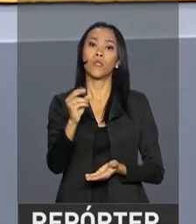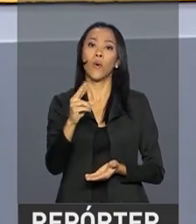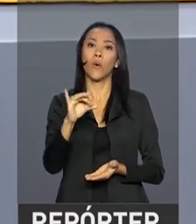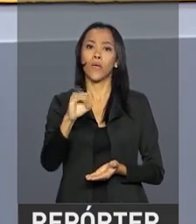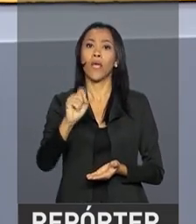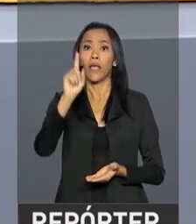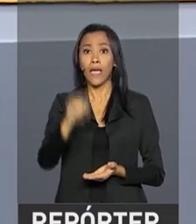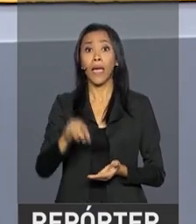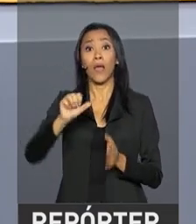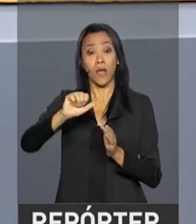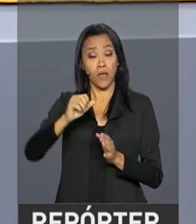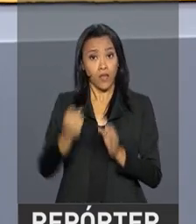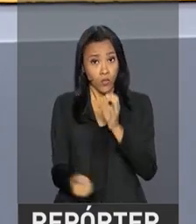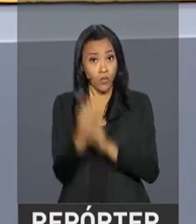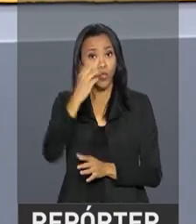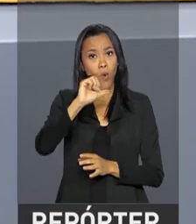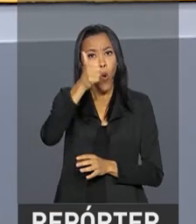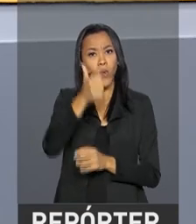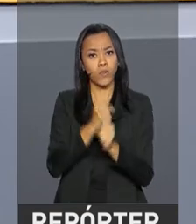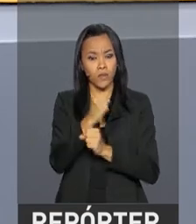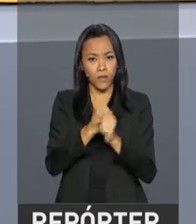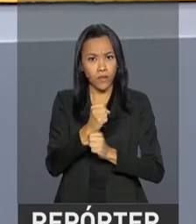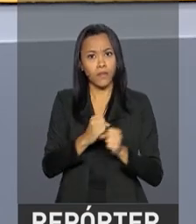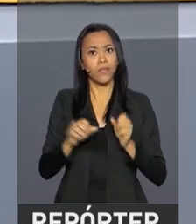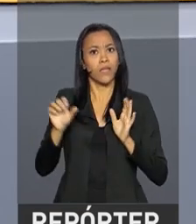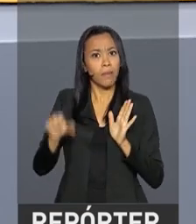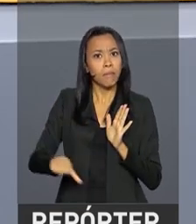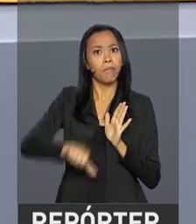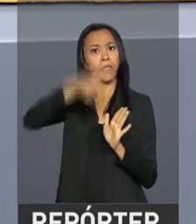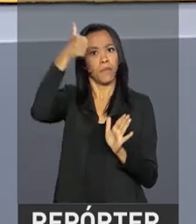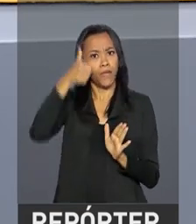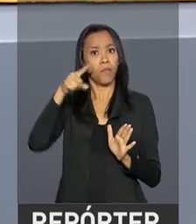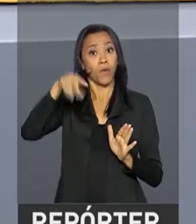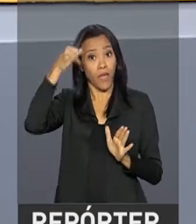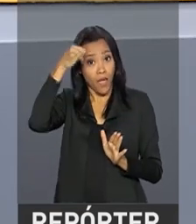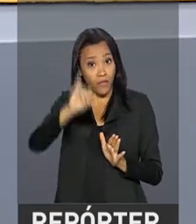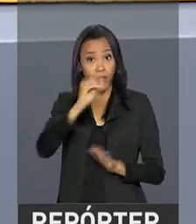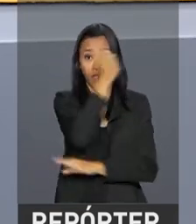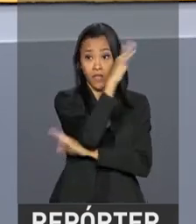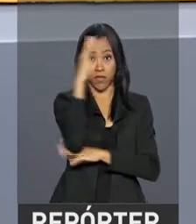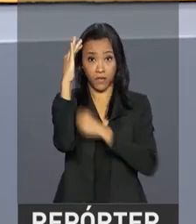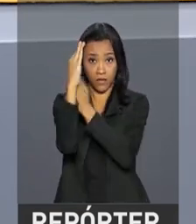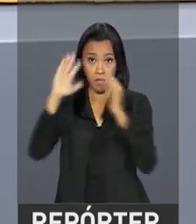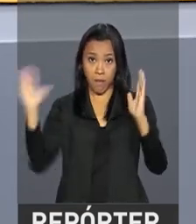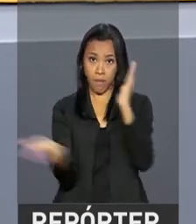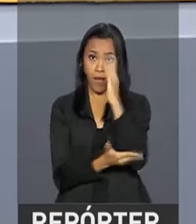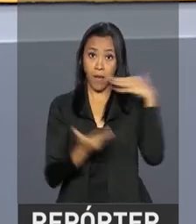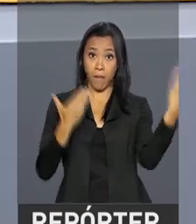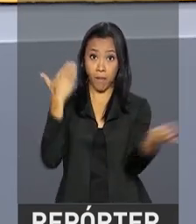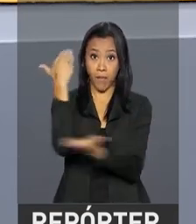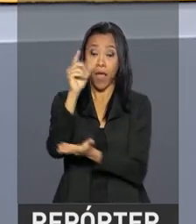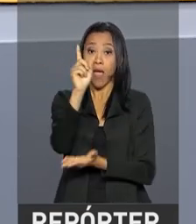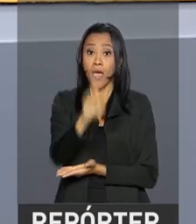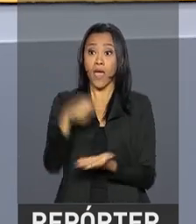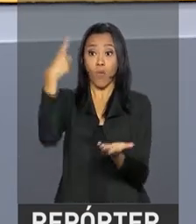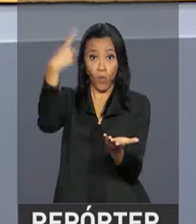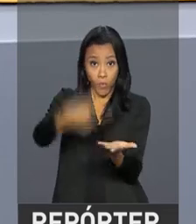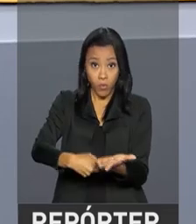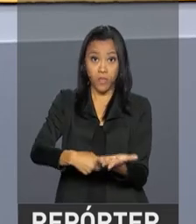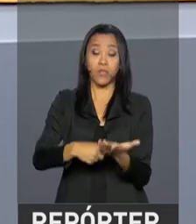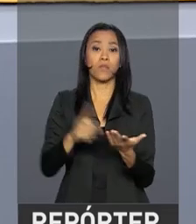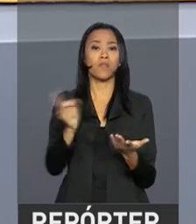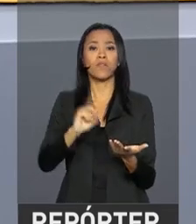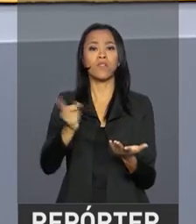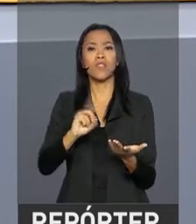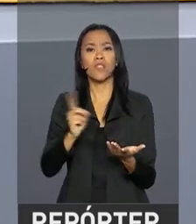reconhecida internacionalmente pela eficácia no combate ao desmatamento associado à produção de soja é um compromisso de não adquirir